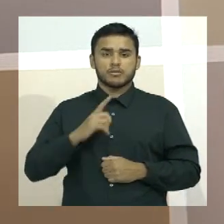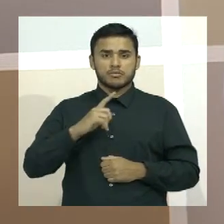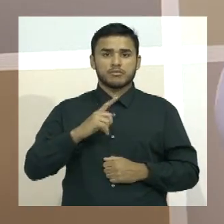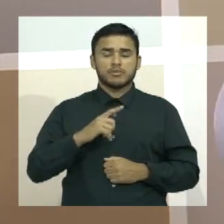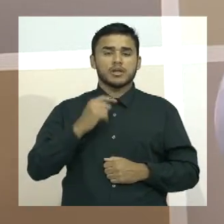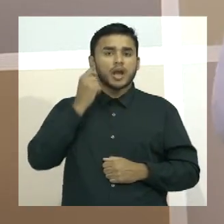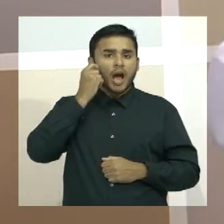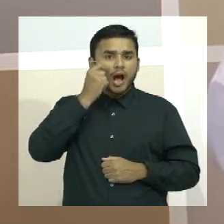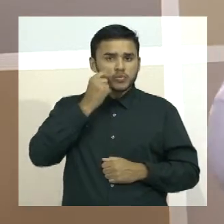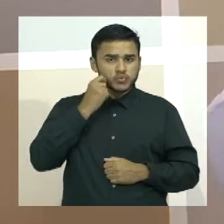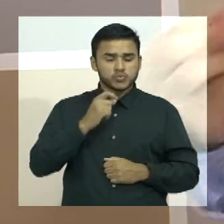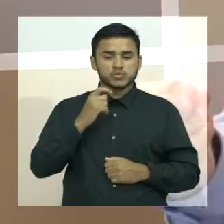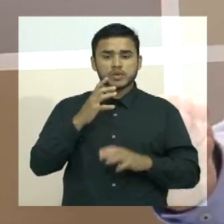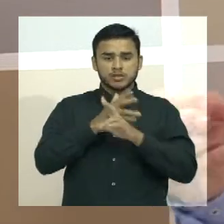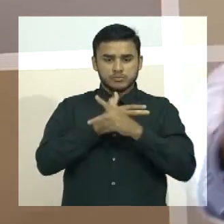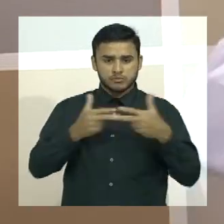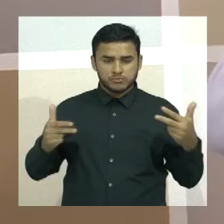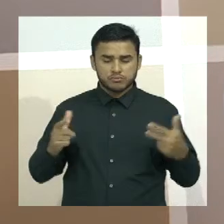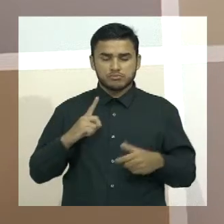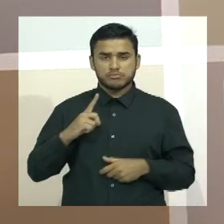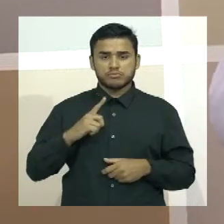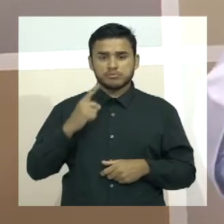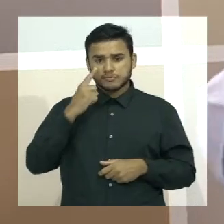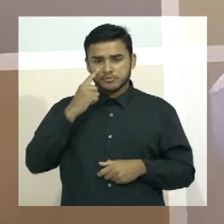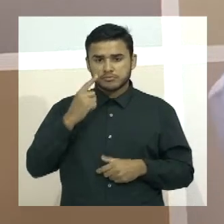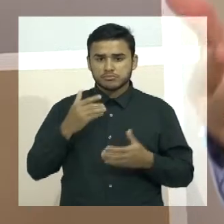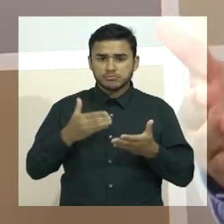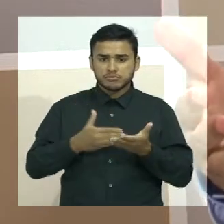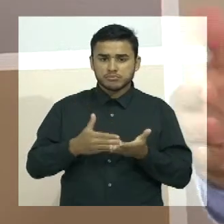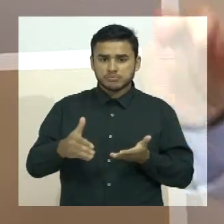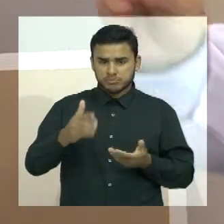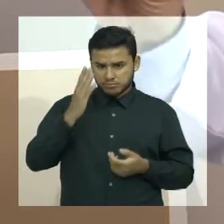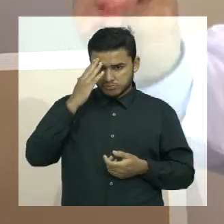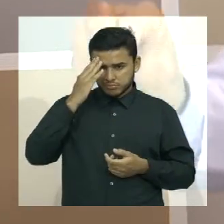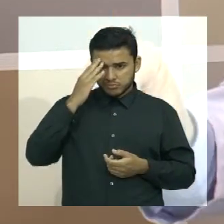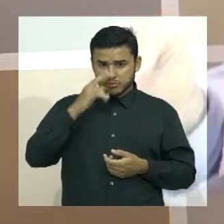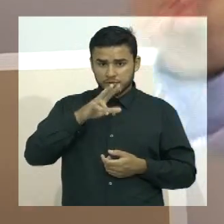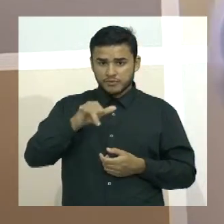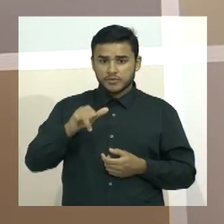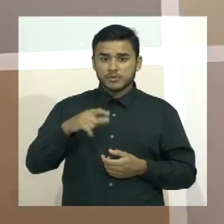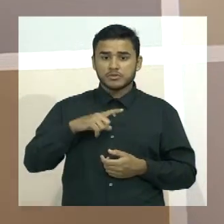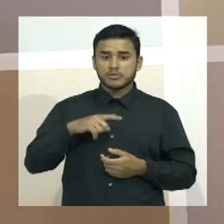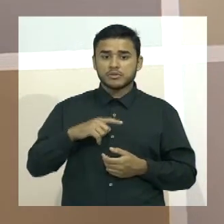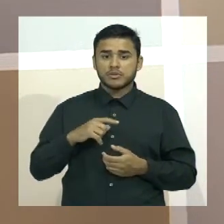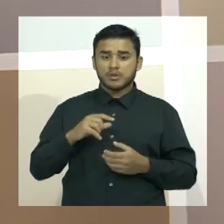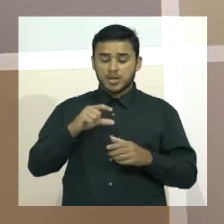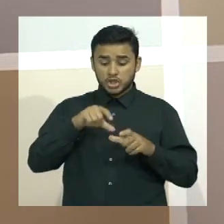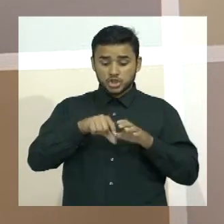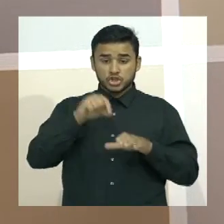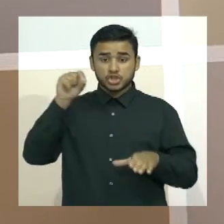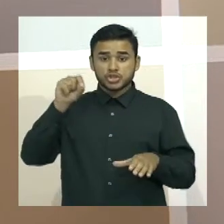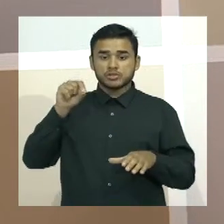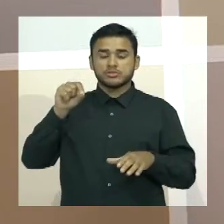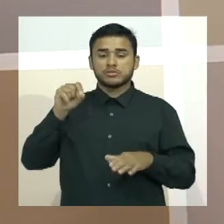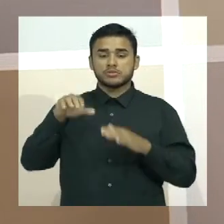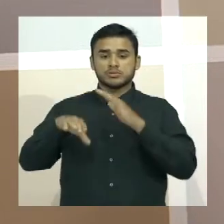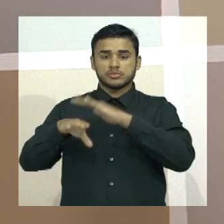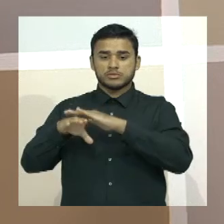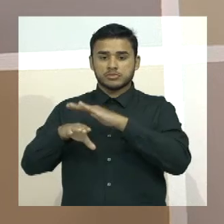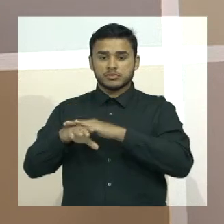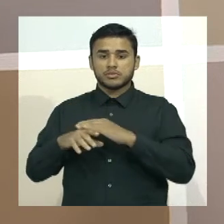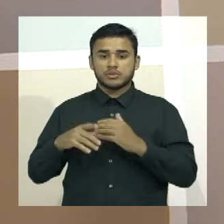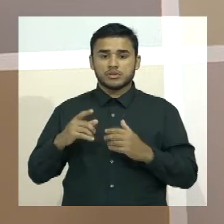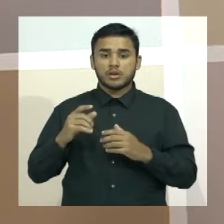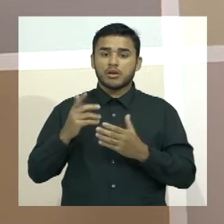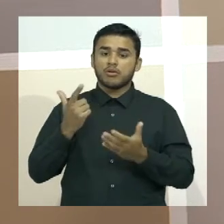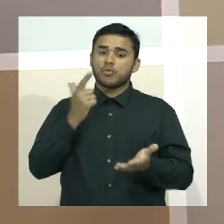fizemos toda uma simulação como elas estivessem na quimioterapia e levamos a menopausa e depois a gente reimplantou aquele ovário. O que aconteceu? O ovário voltou a